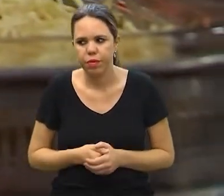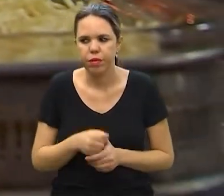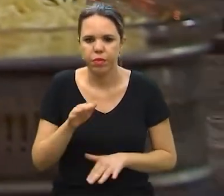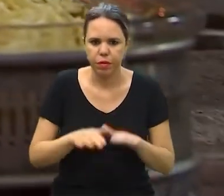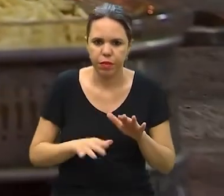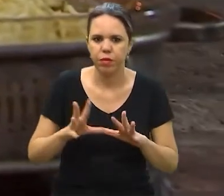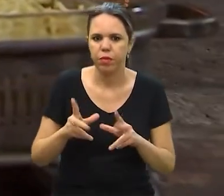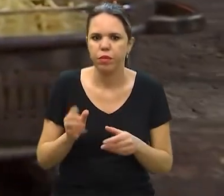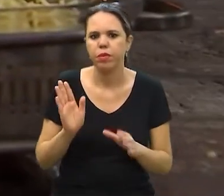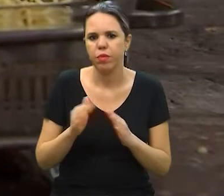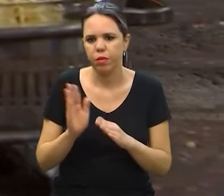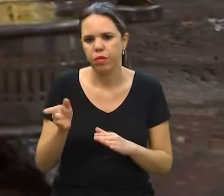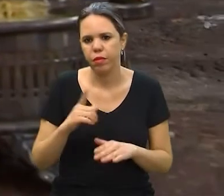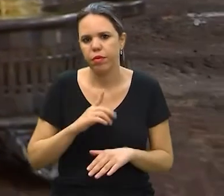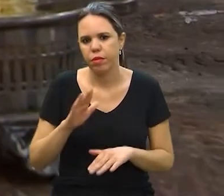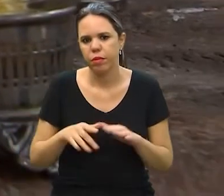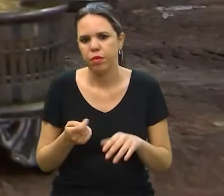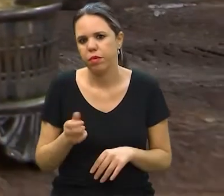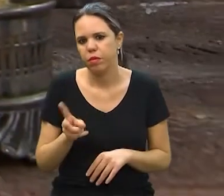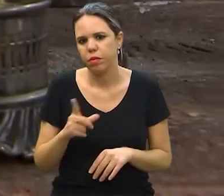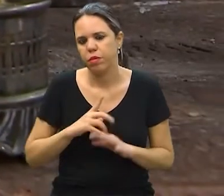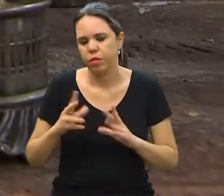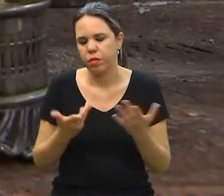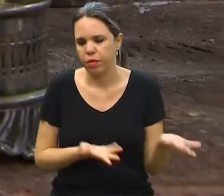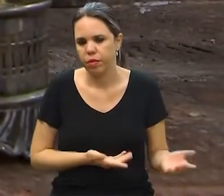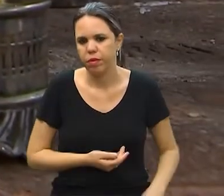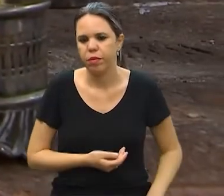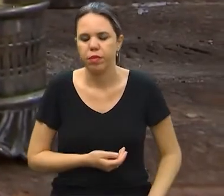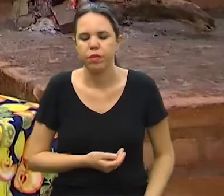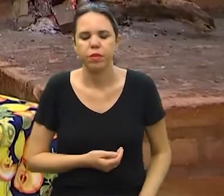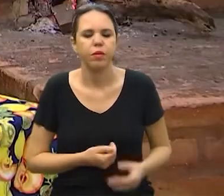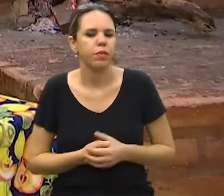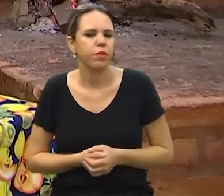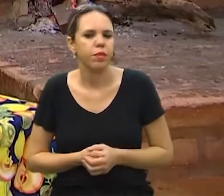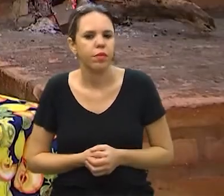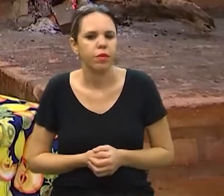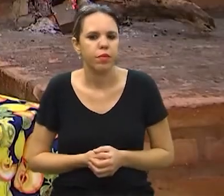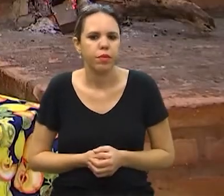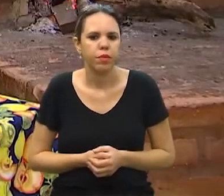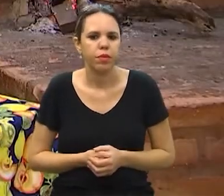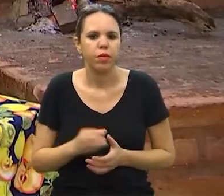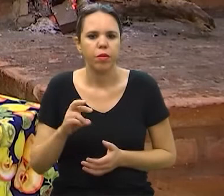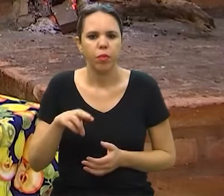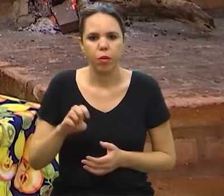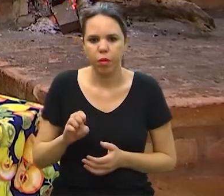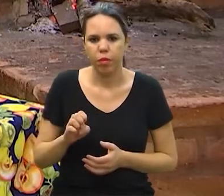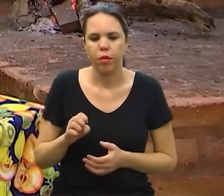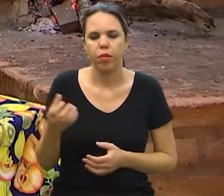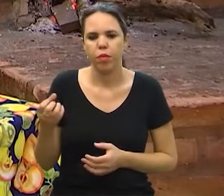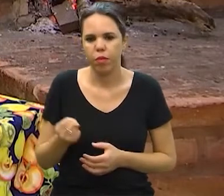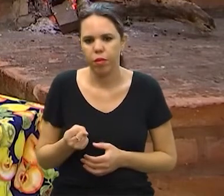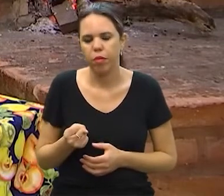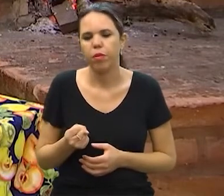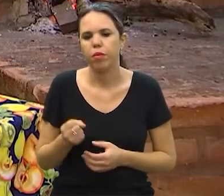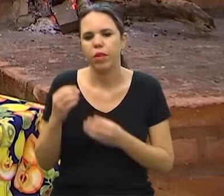vezes tem tudo em casa já, né? Exatamente. Quase sempre tem tudo, Quase né? sempre tem tudo em casa. Que vai ali, creme de leite,